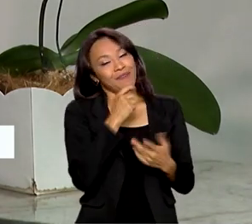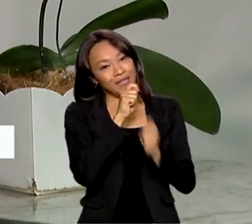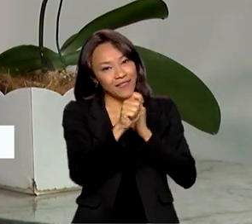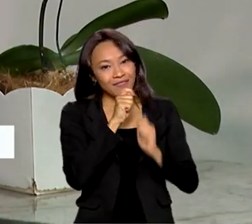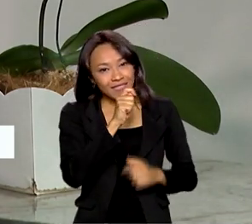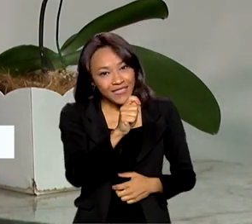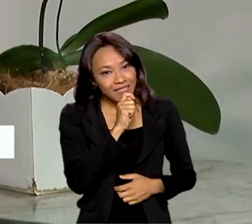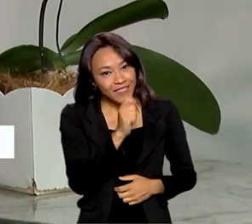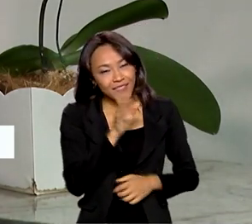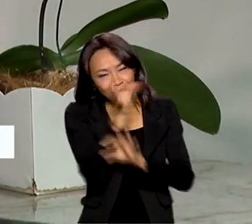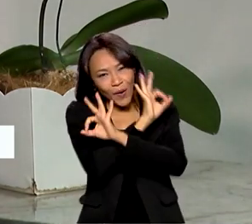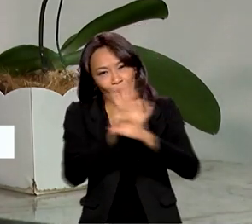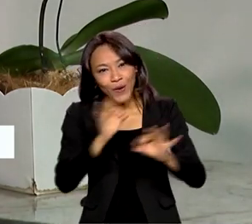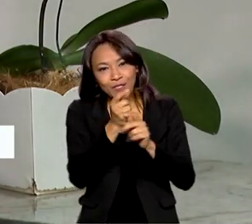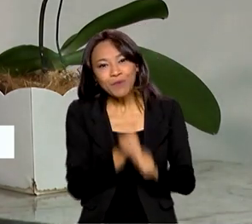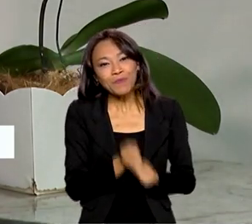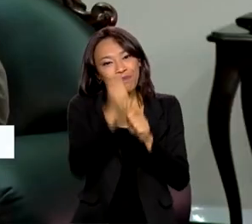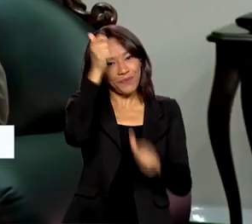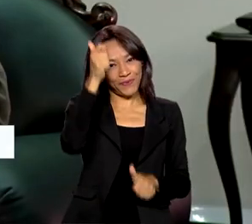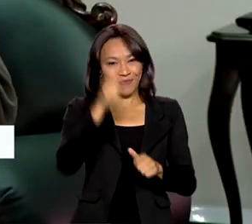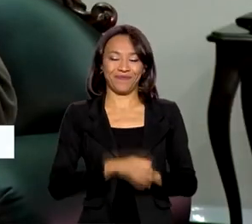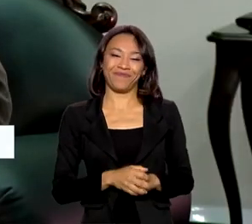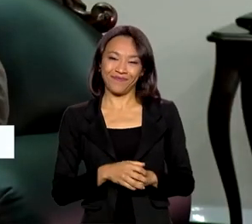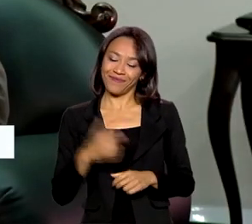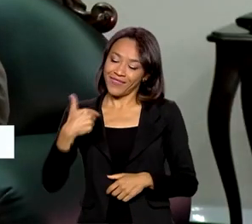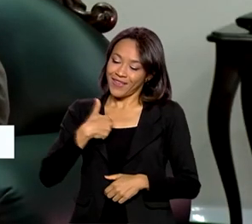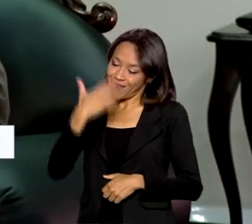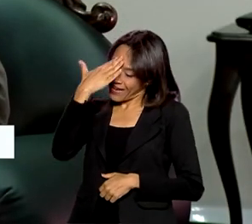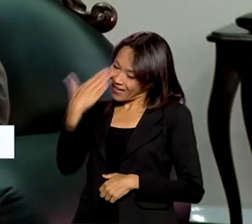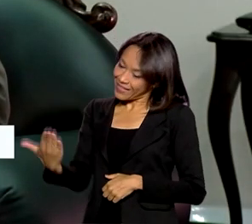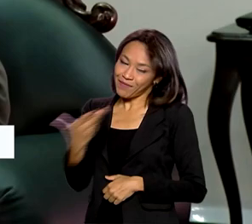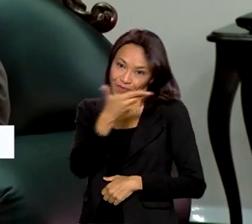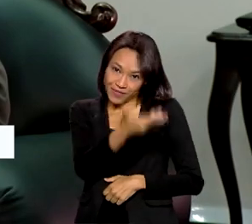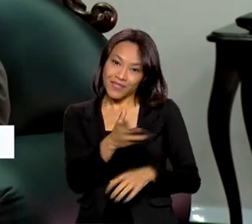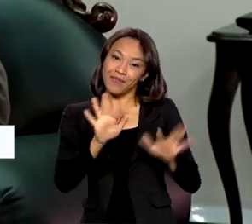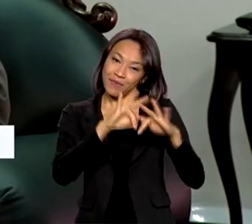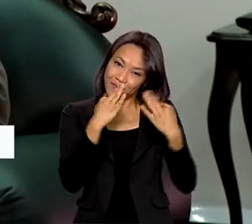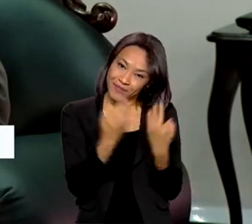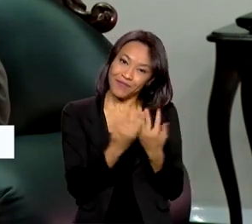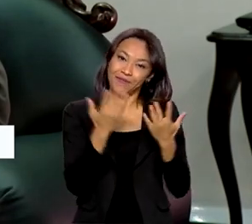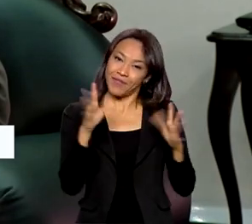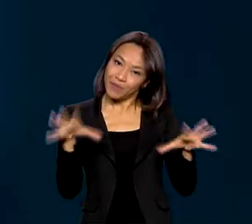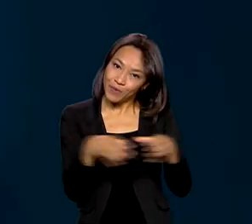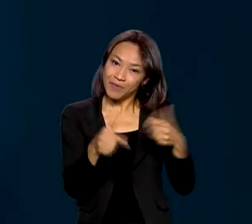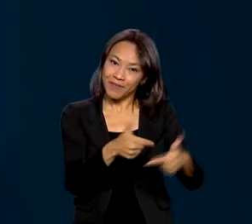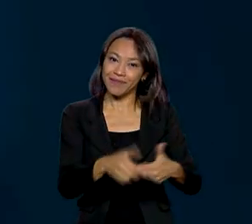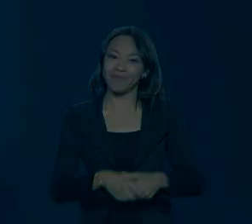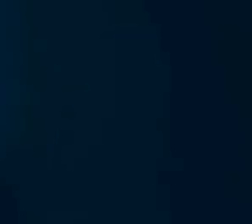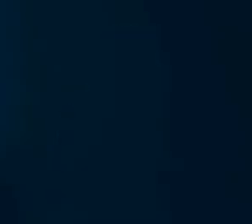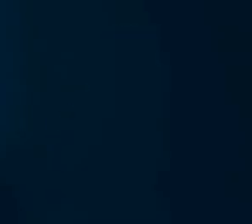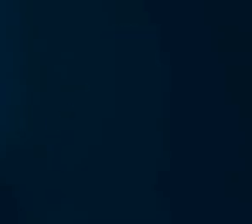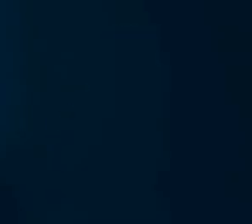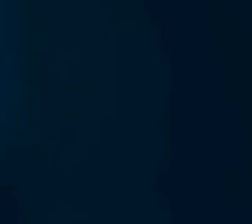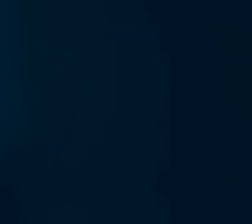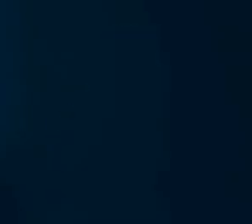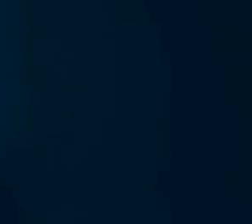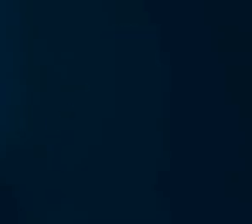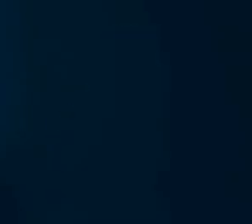ótimo fim de ano e um excelente 2013 a Deus a Senhora também para toda sua equipe obrigado a